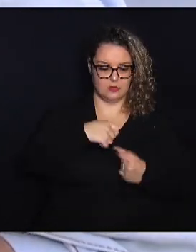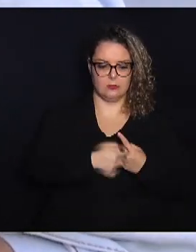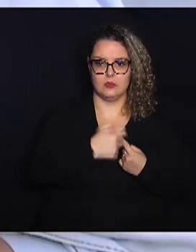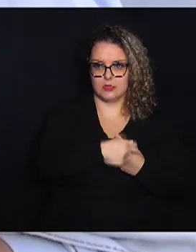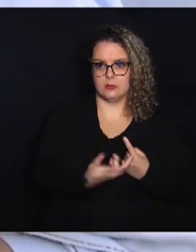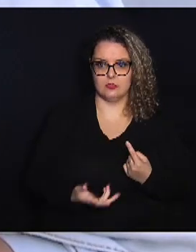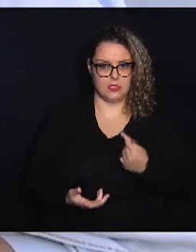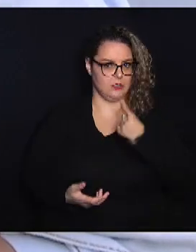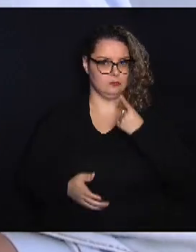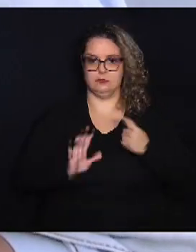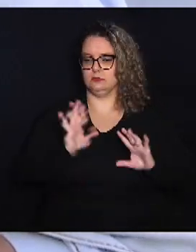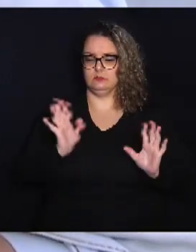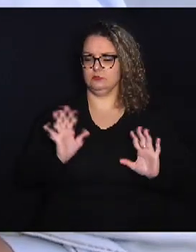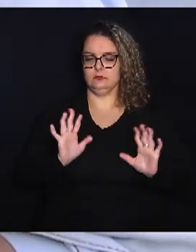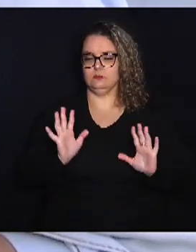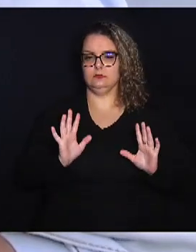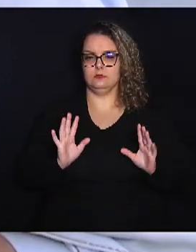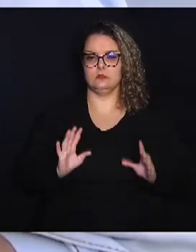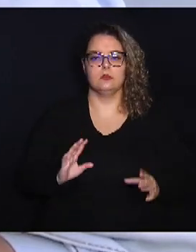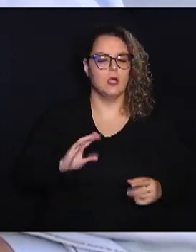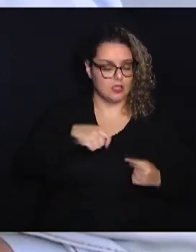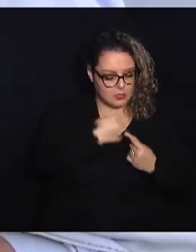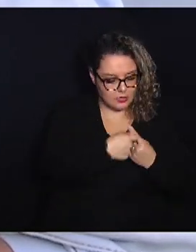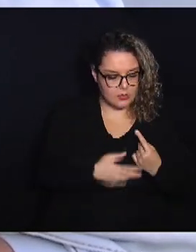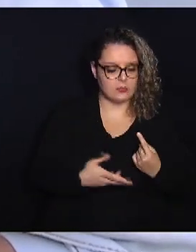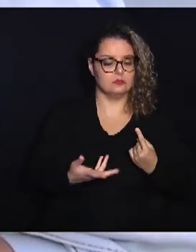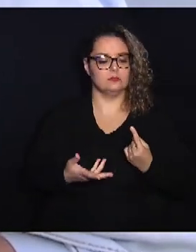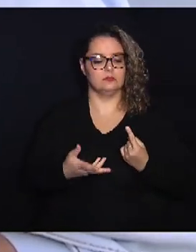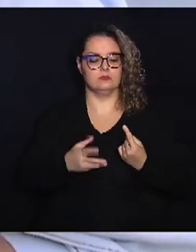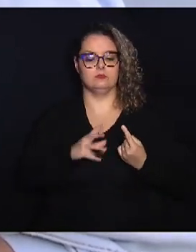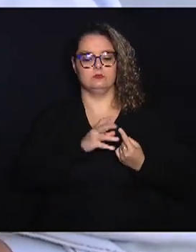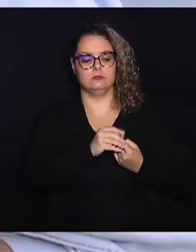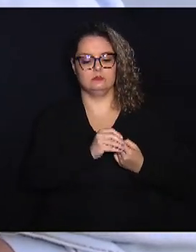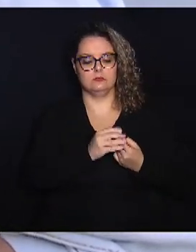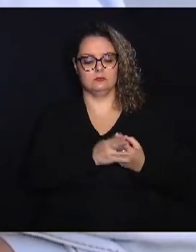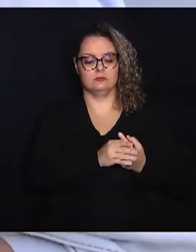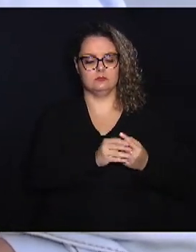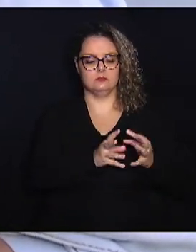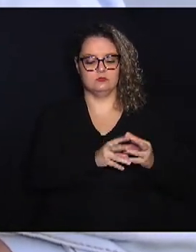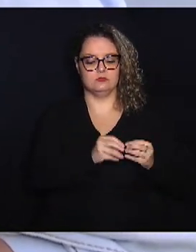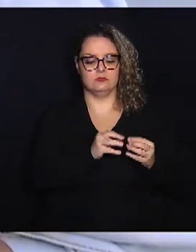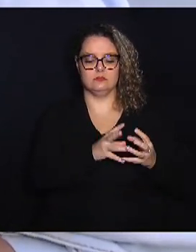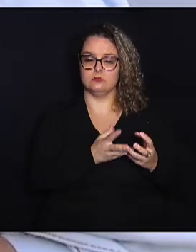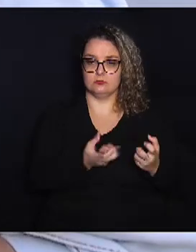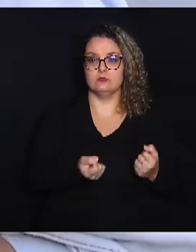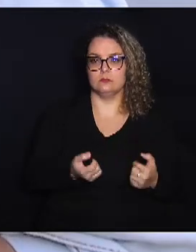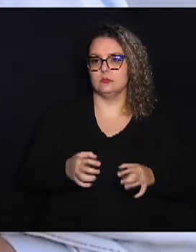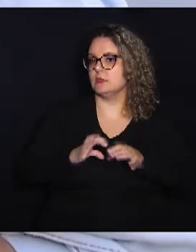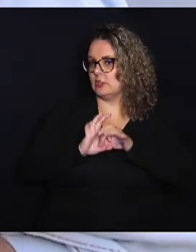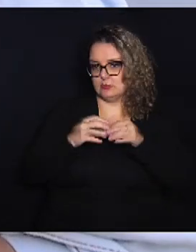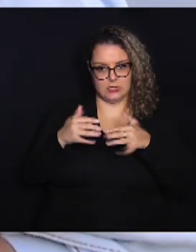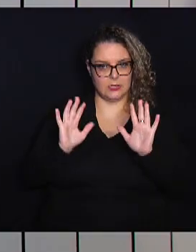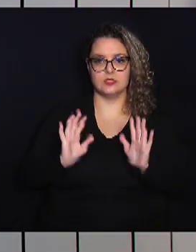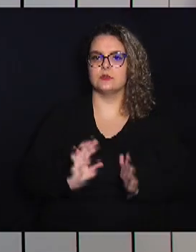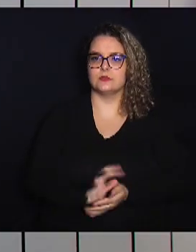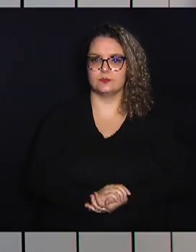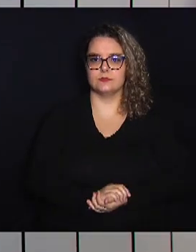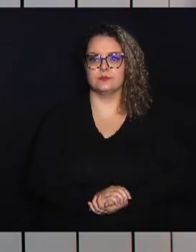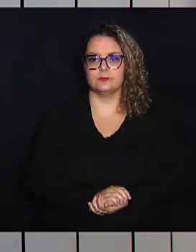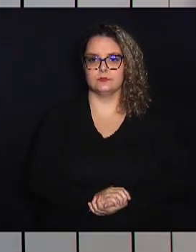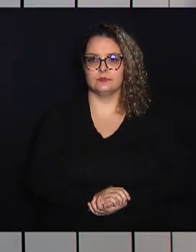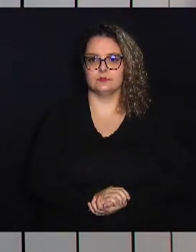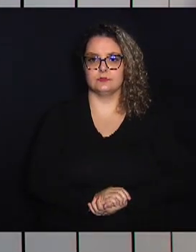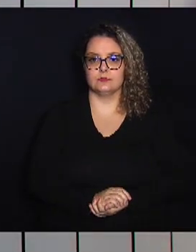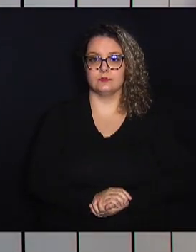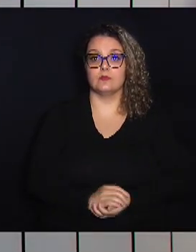não leva na boca. Mas já pega, consegue pegar a textura, né? Então a gente deixa.